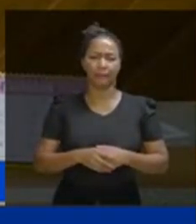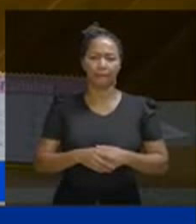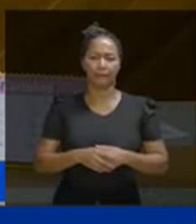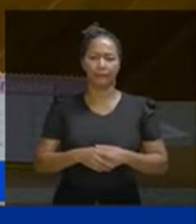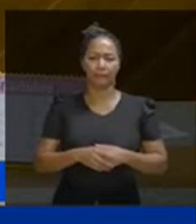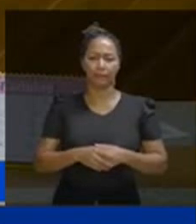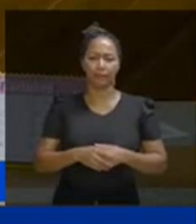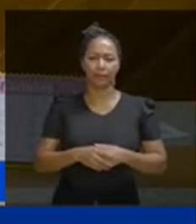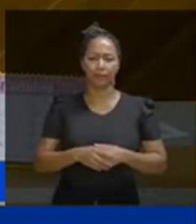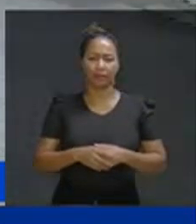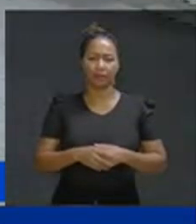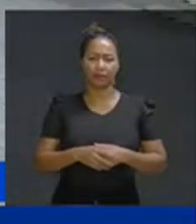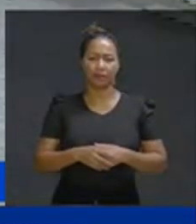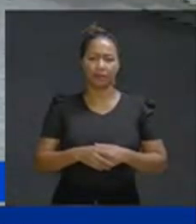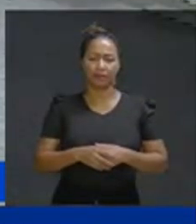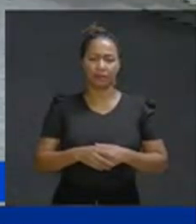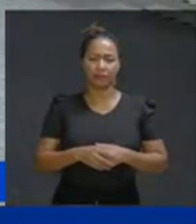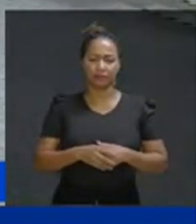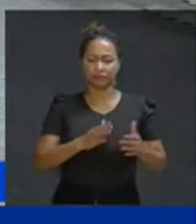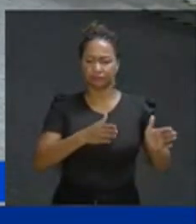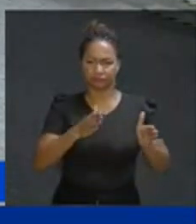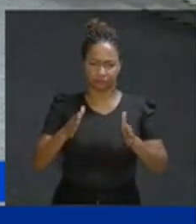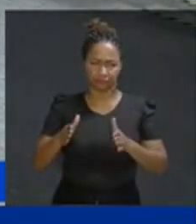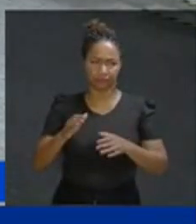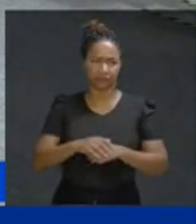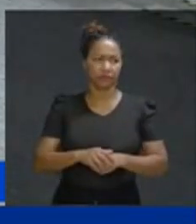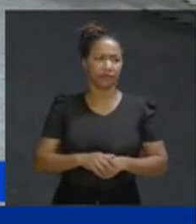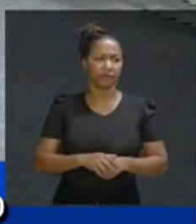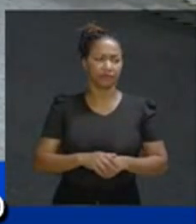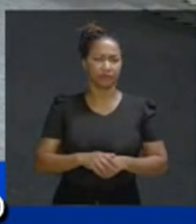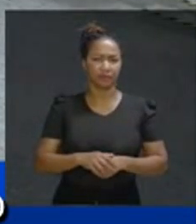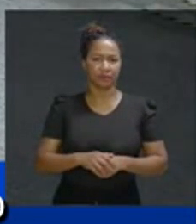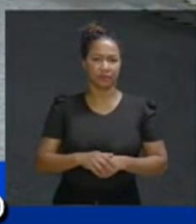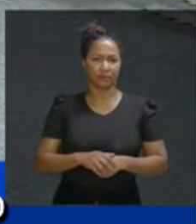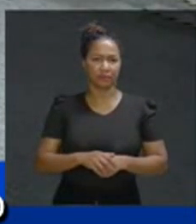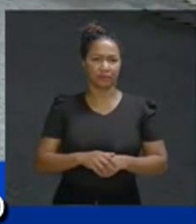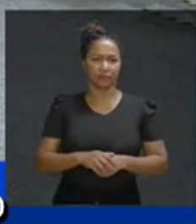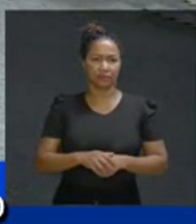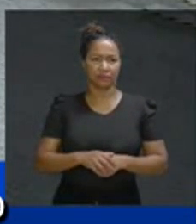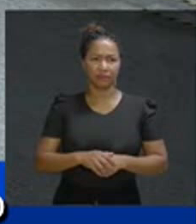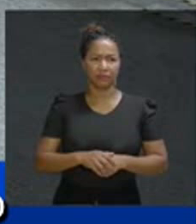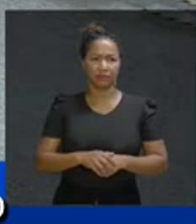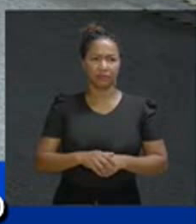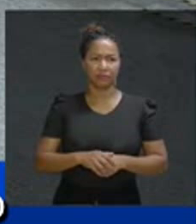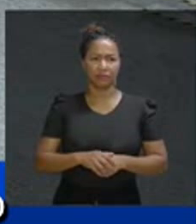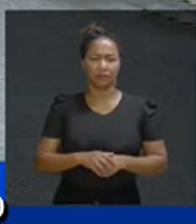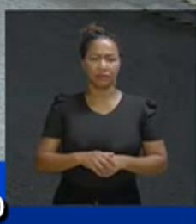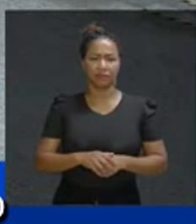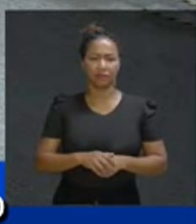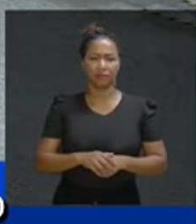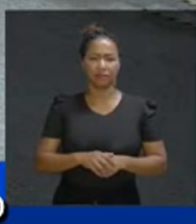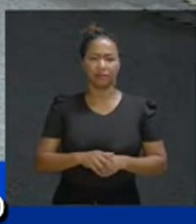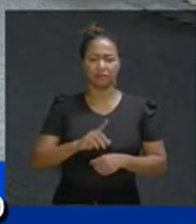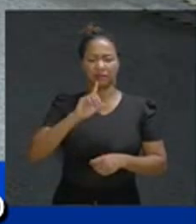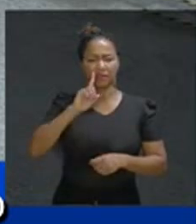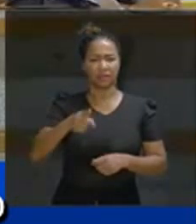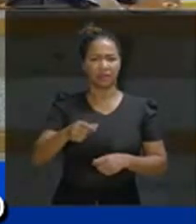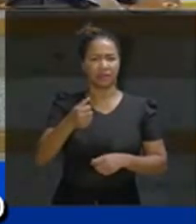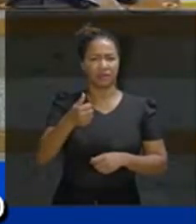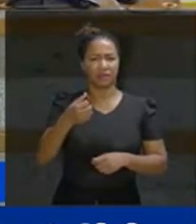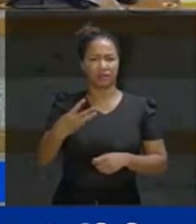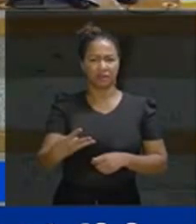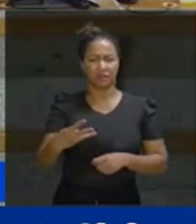Excelência, só uma questão de ordem a respeito desse último processo. Considerando que o mandato está em aberto desde 13 de setembro, seria